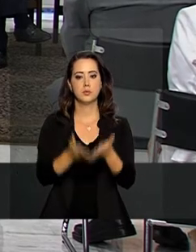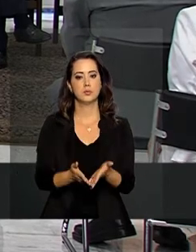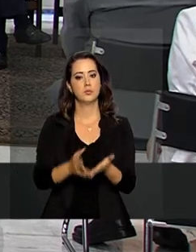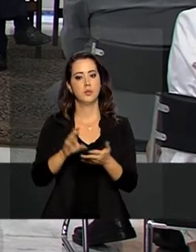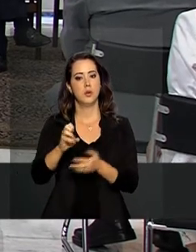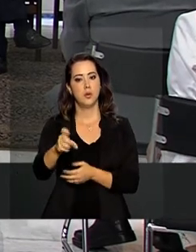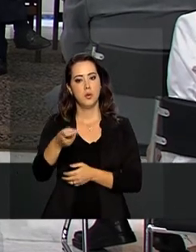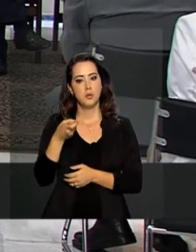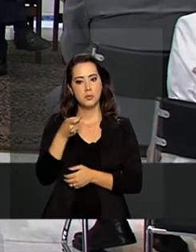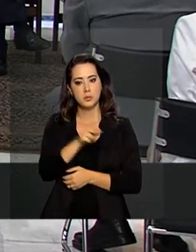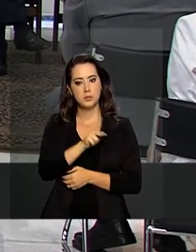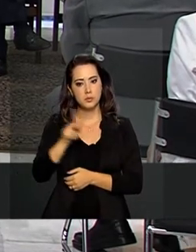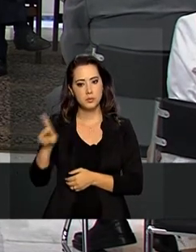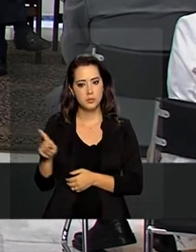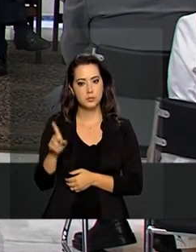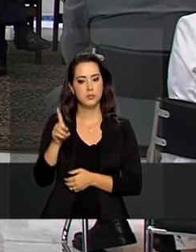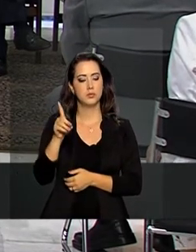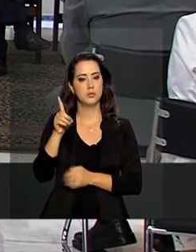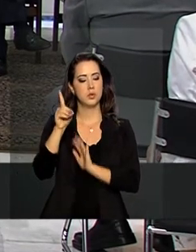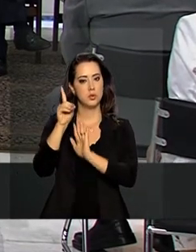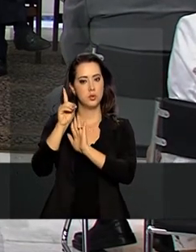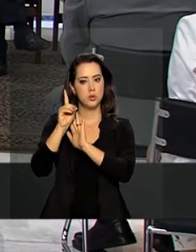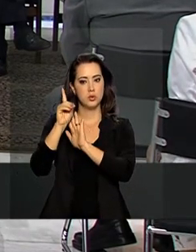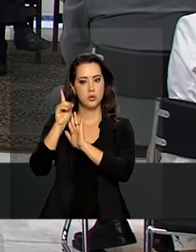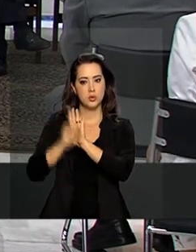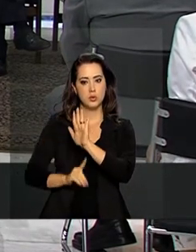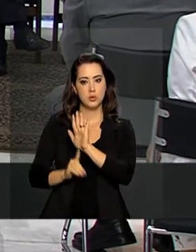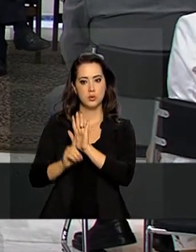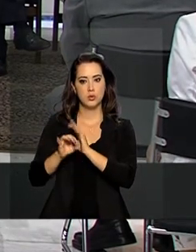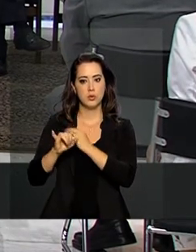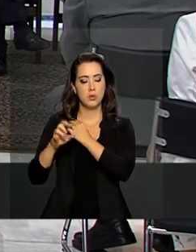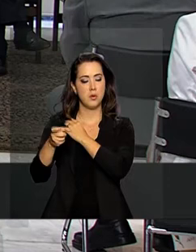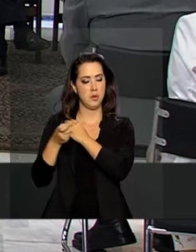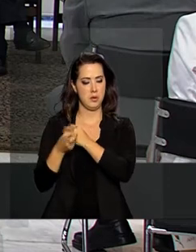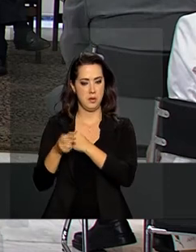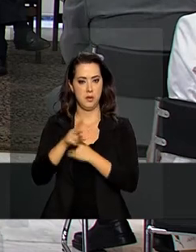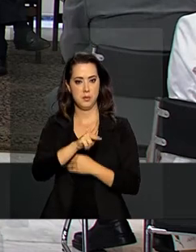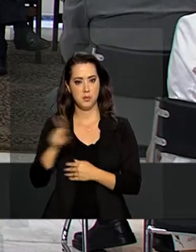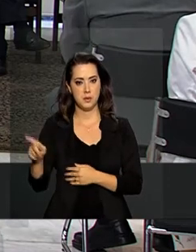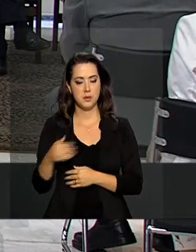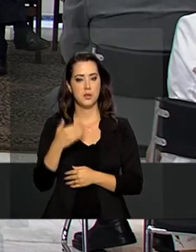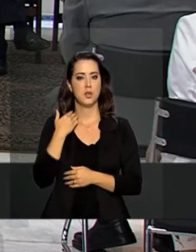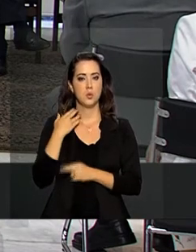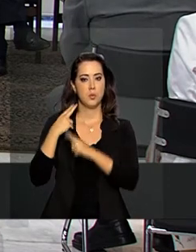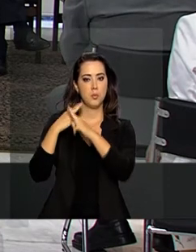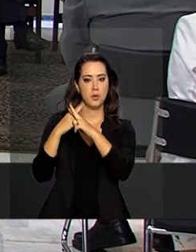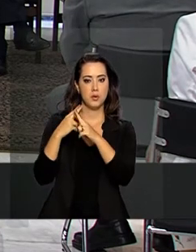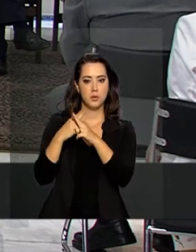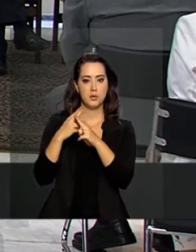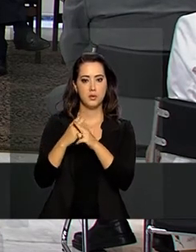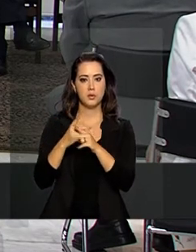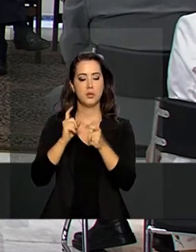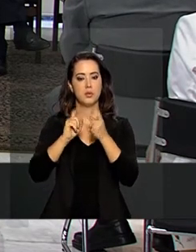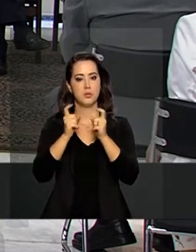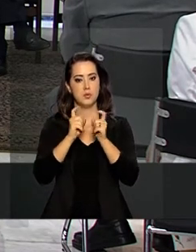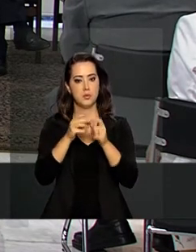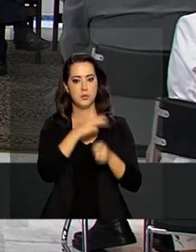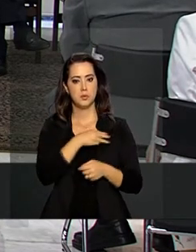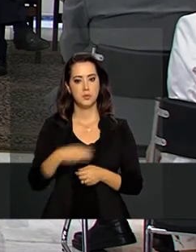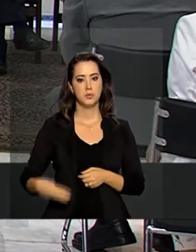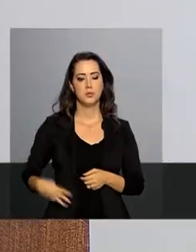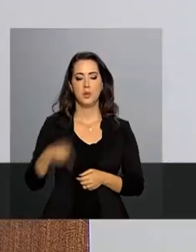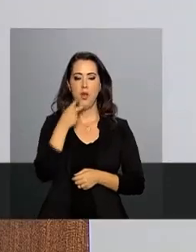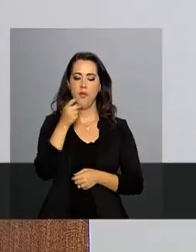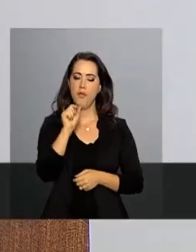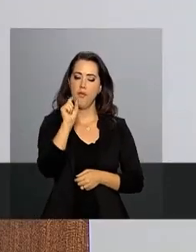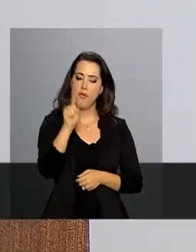e superintendentes da caixa os secretários diretores gestores de ministérios que é a que se encontra quer